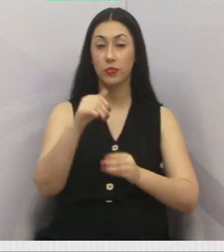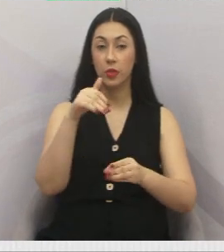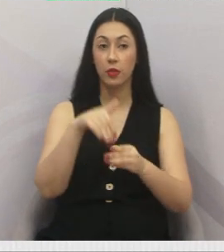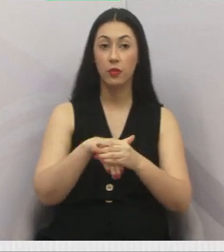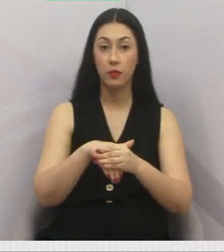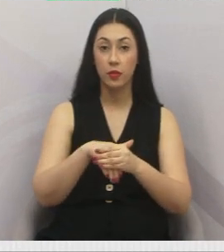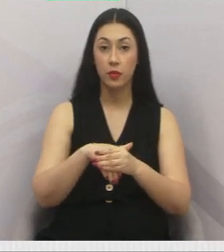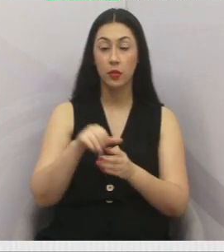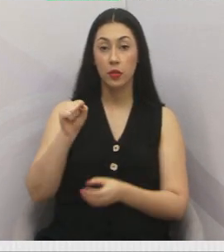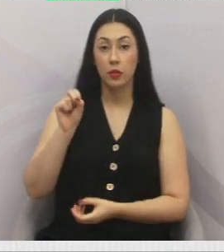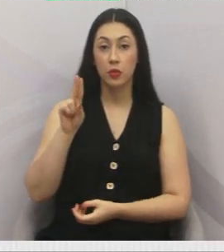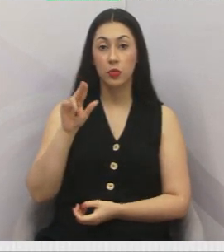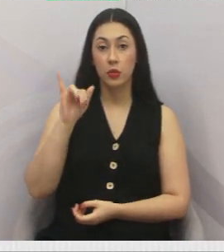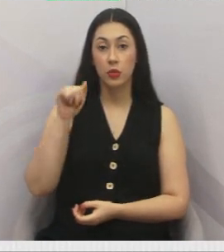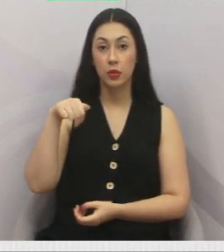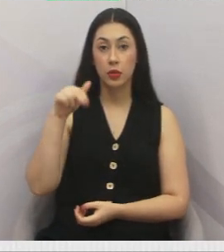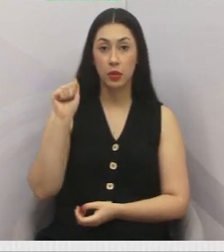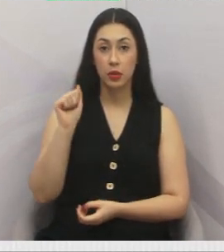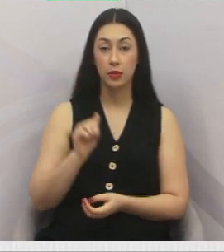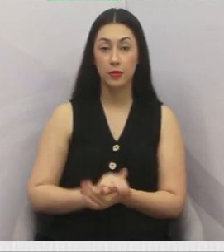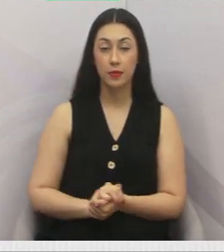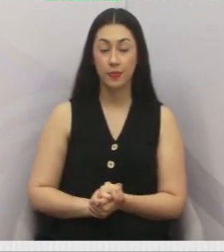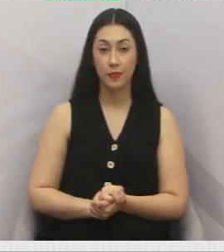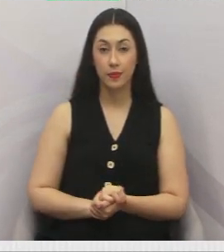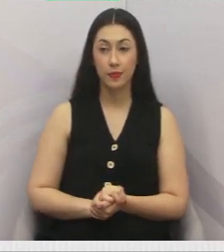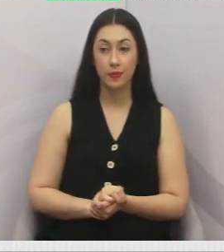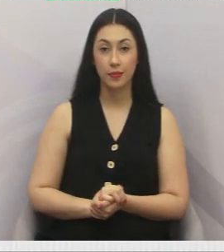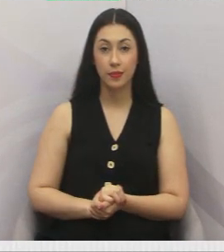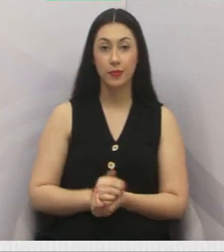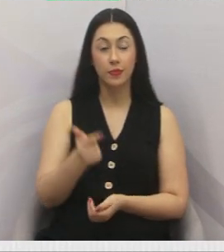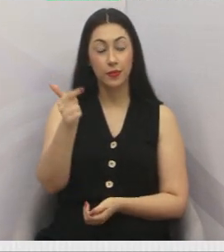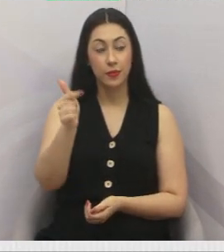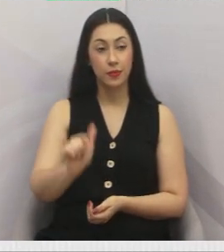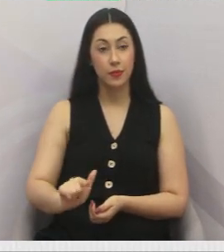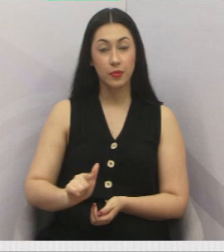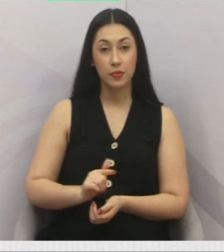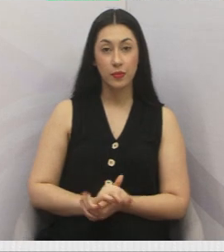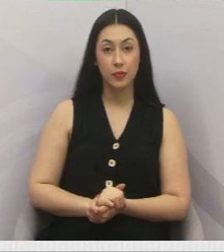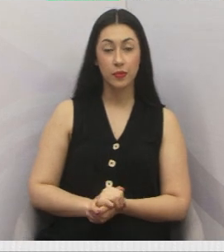um voto para a Suinam, Instituto Socioambiental. Próximo voto.